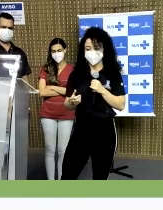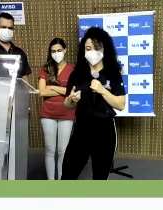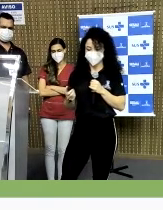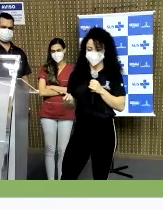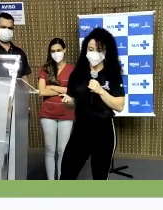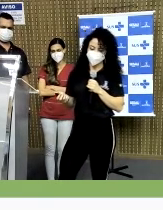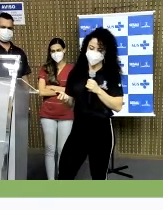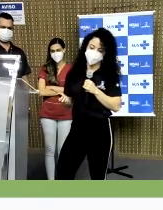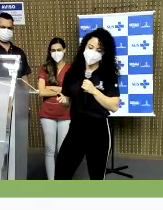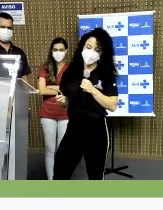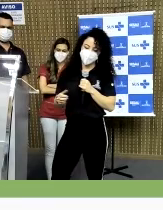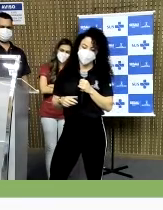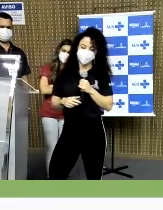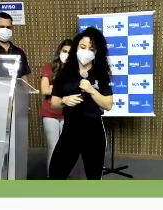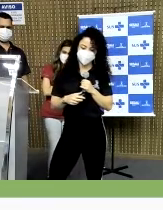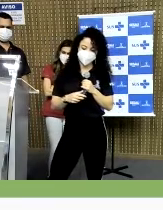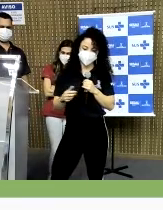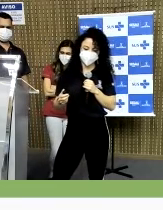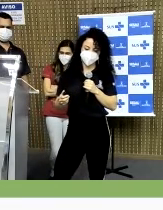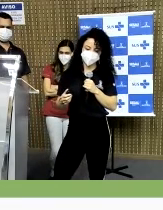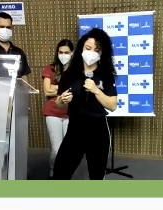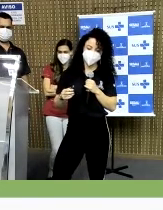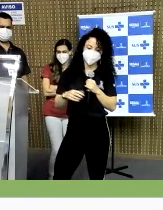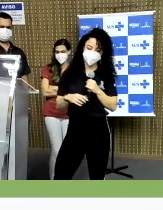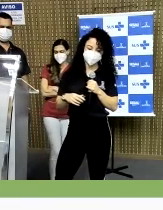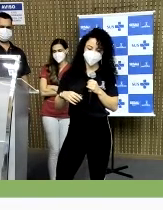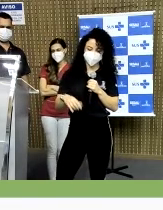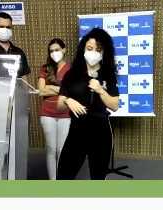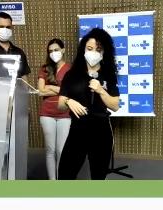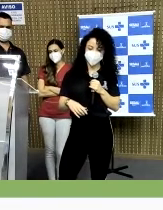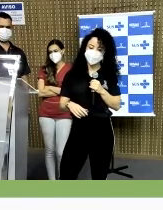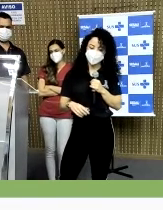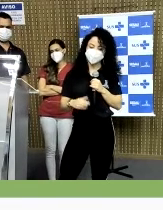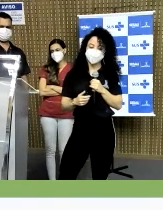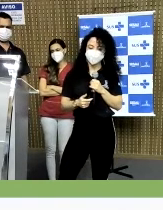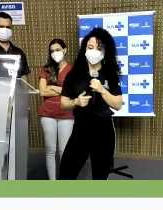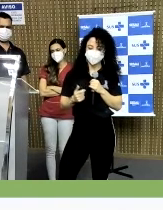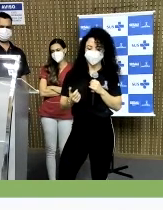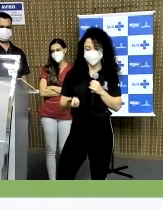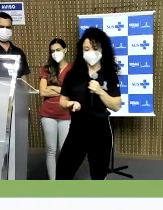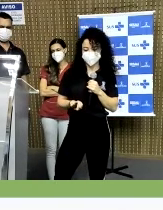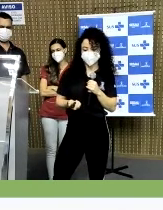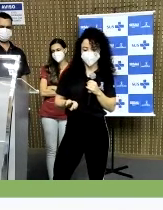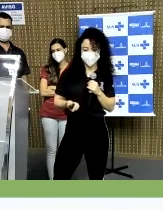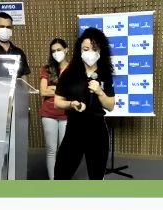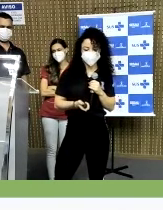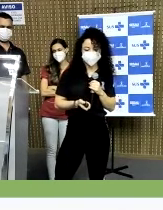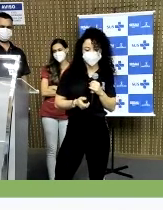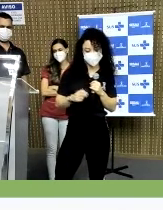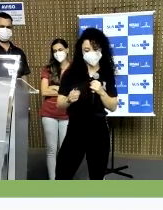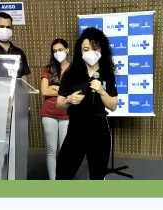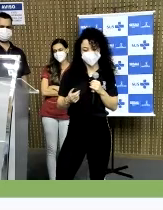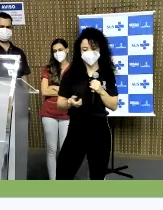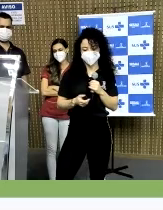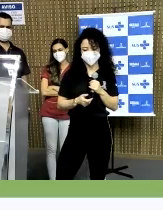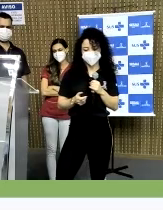na notificação dos testes. Eles incluíram sua participação no fluxo do Fast Track, no telemonitoramento dos casos suspeitos e